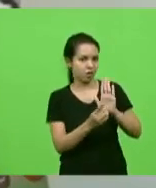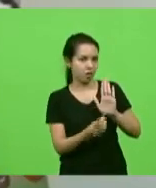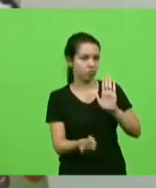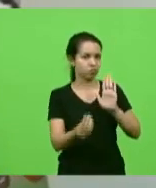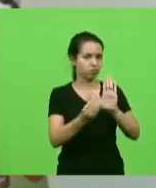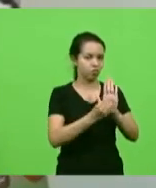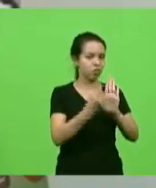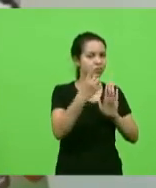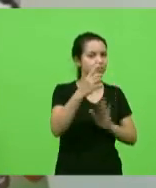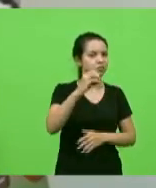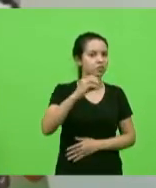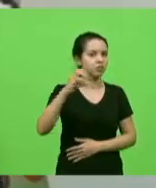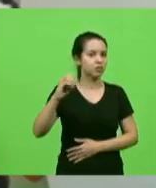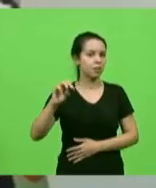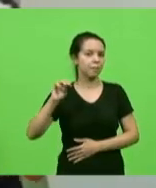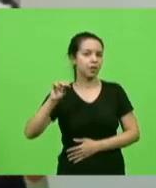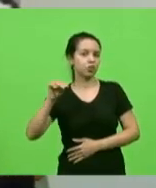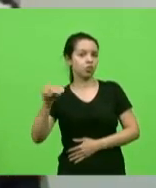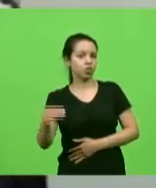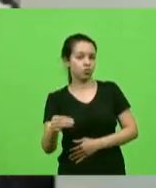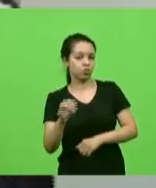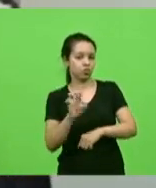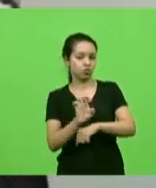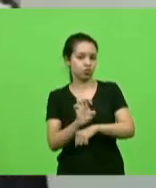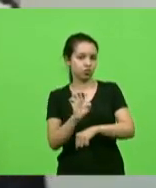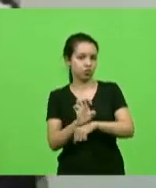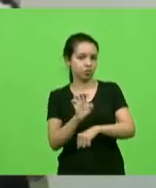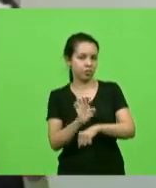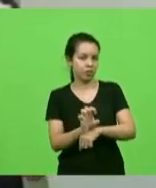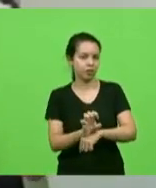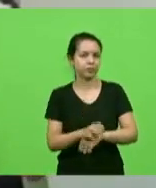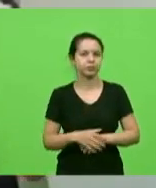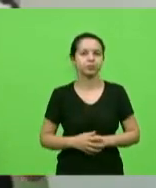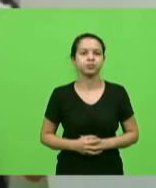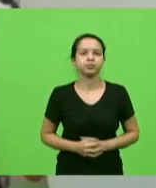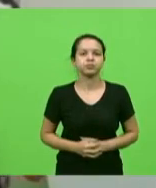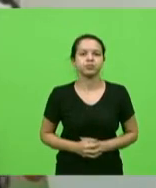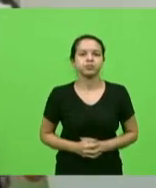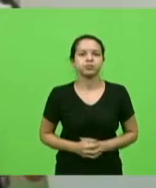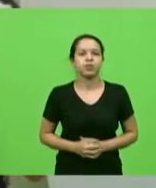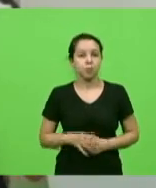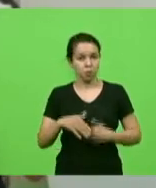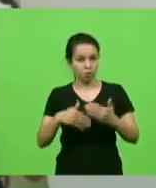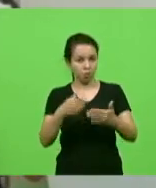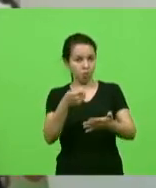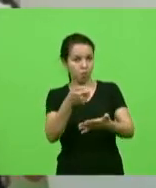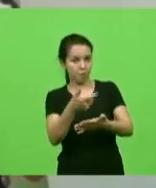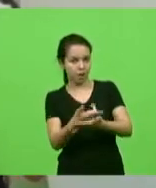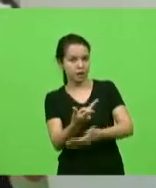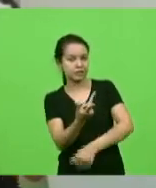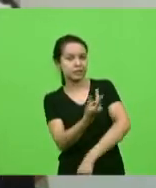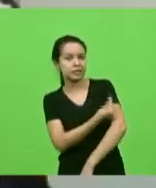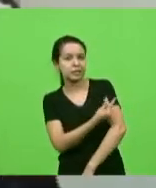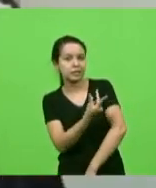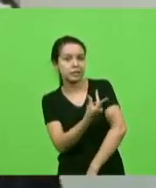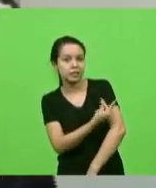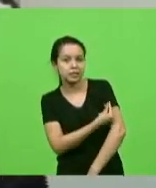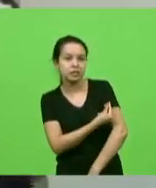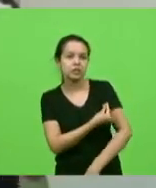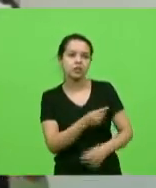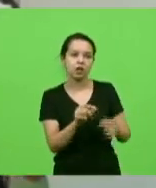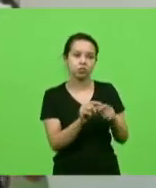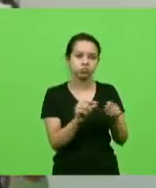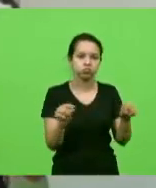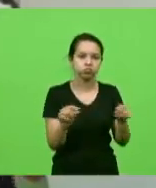100 milhões para o estado ter dotação para poder comprar seringas equipamentos